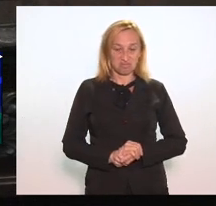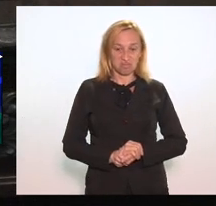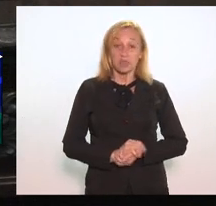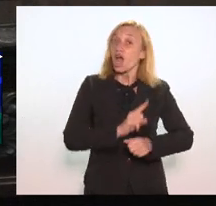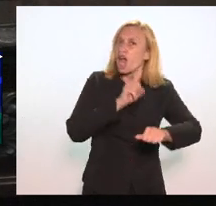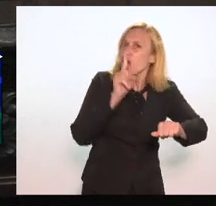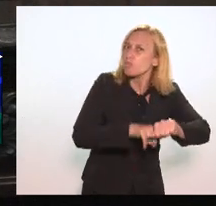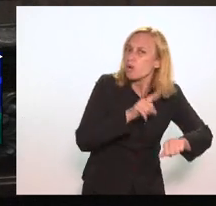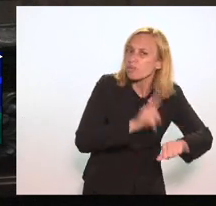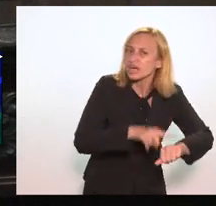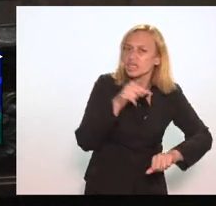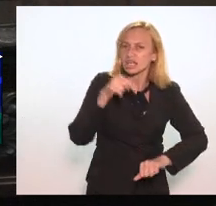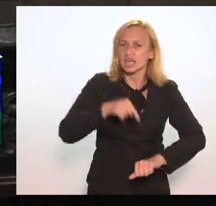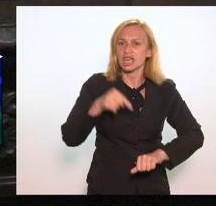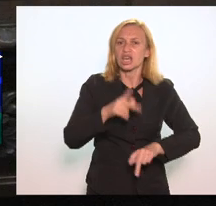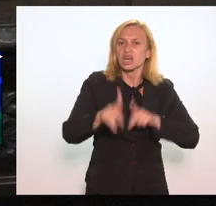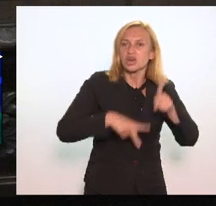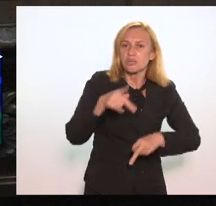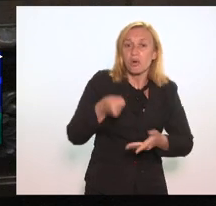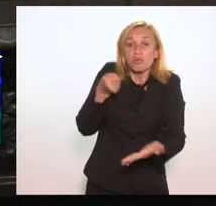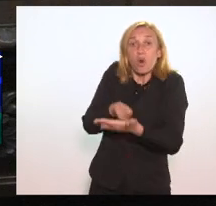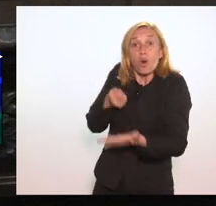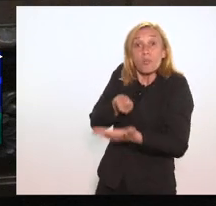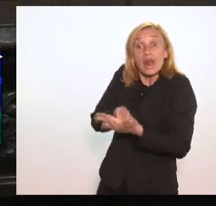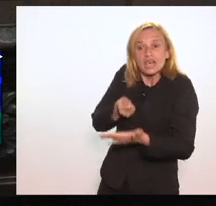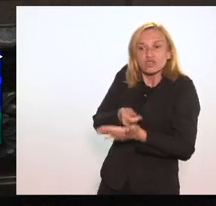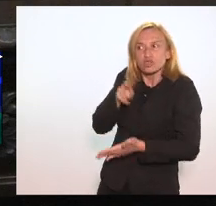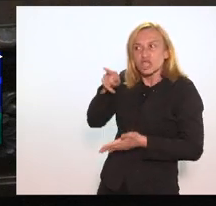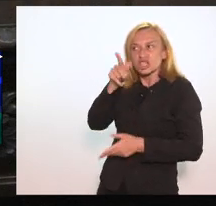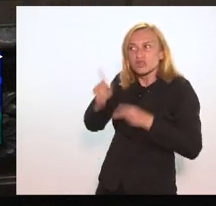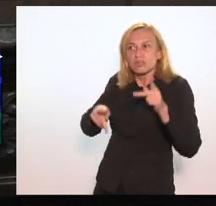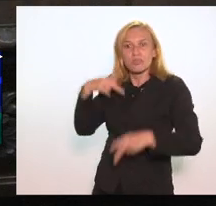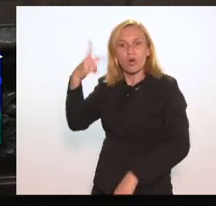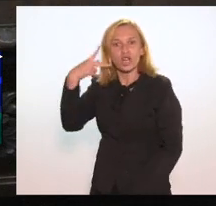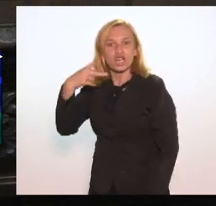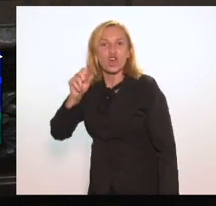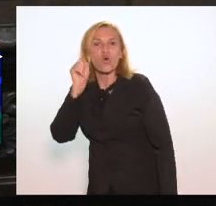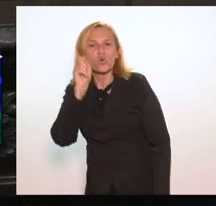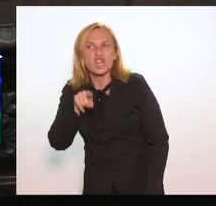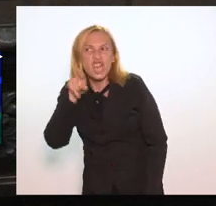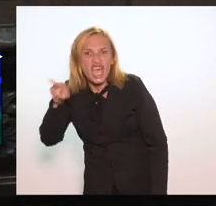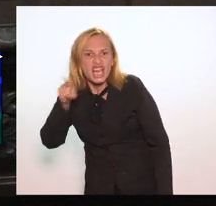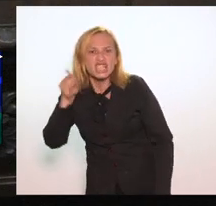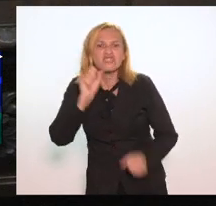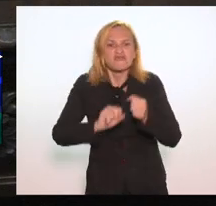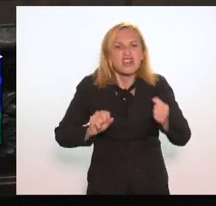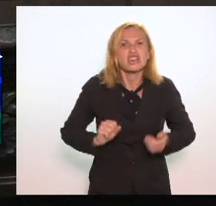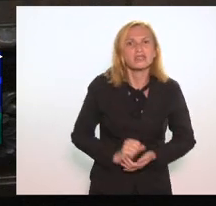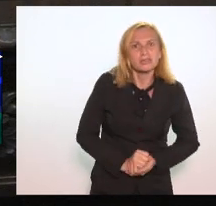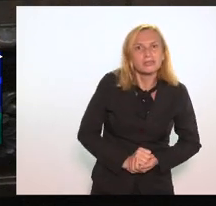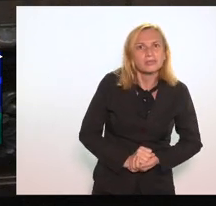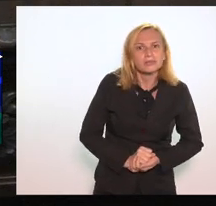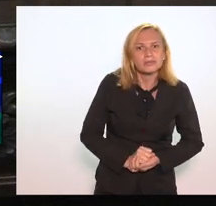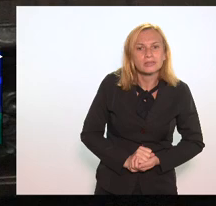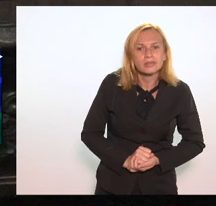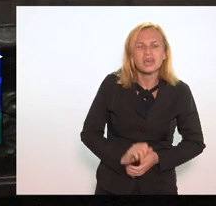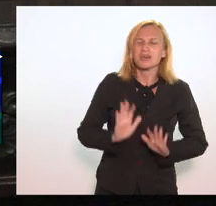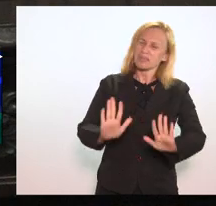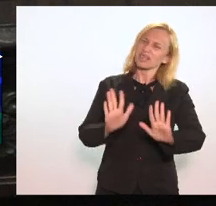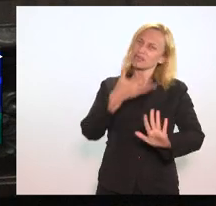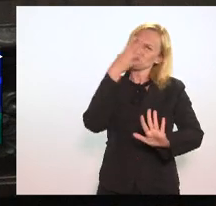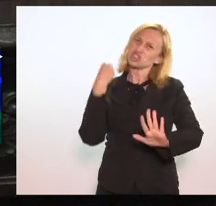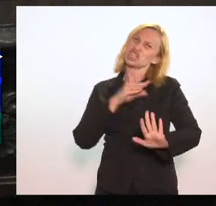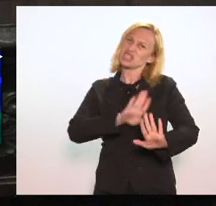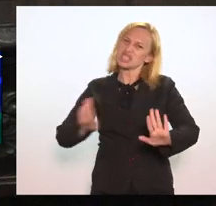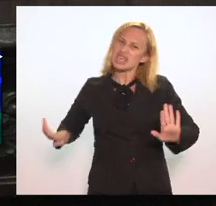esse é o momento em que a população tem que estar cobrando os seus políticos o que eles têm feito é mas